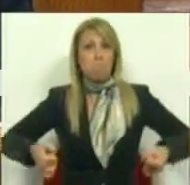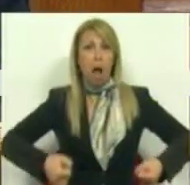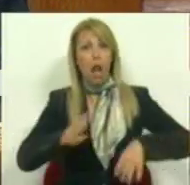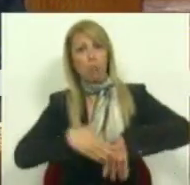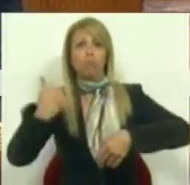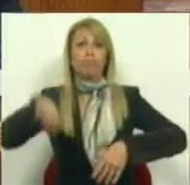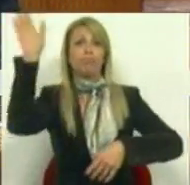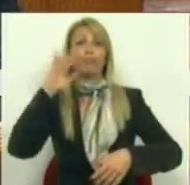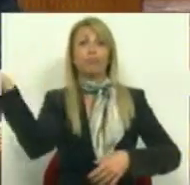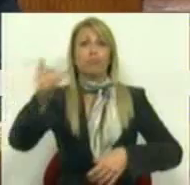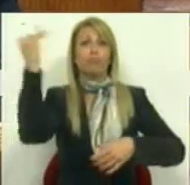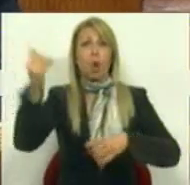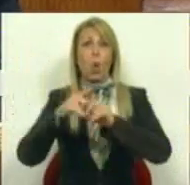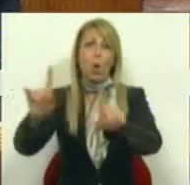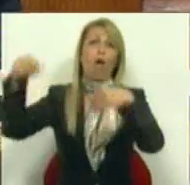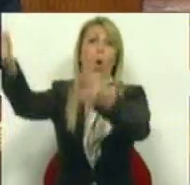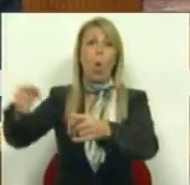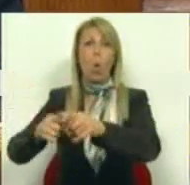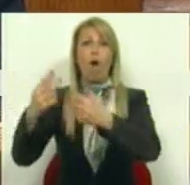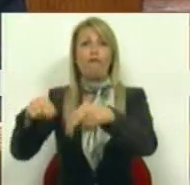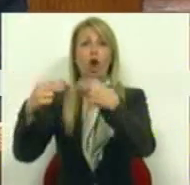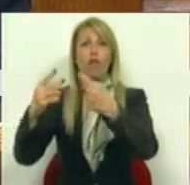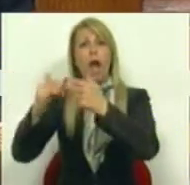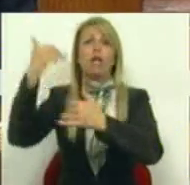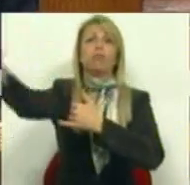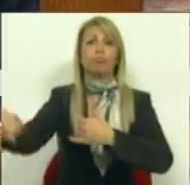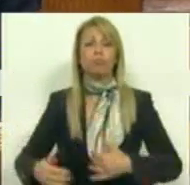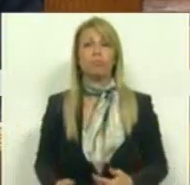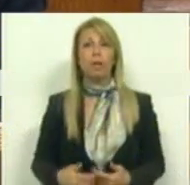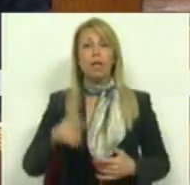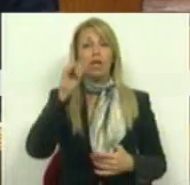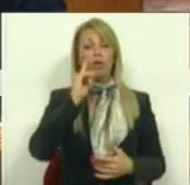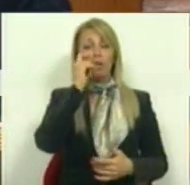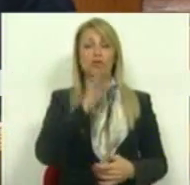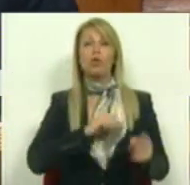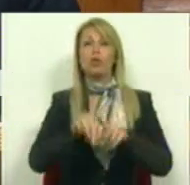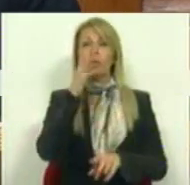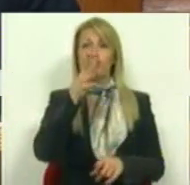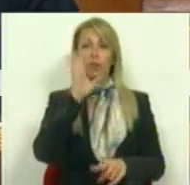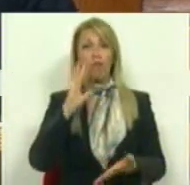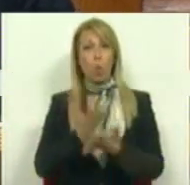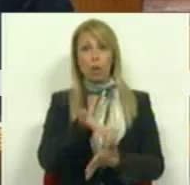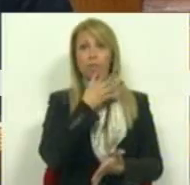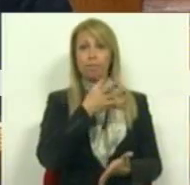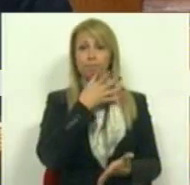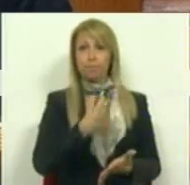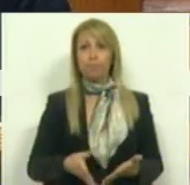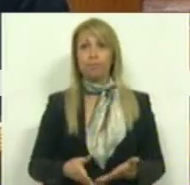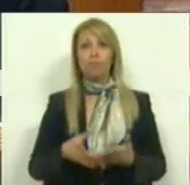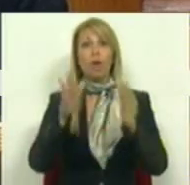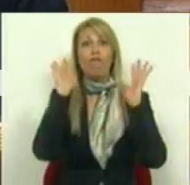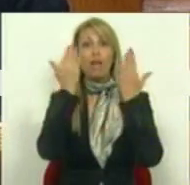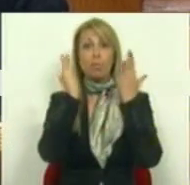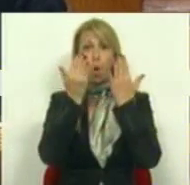de um lugar para lá das nossas fronteiras. Senhoras e senhores deputados, na última mensagem que colocou na sua conta do